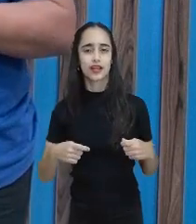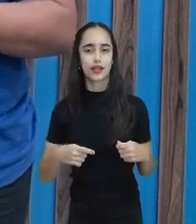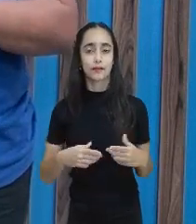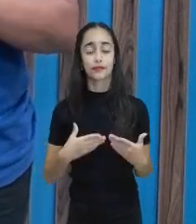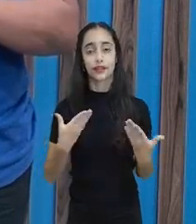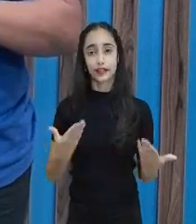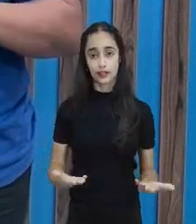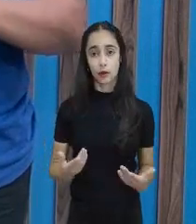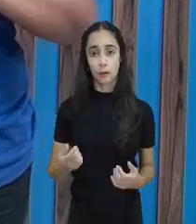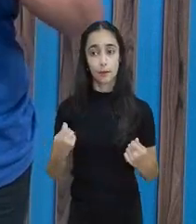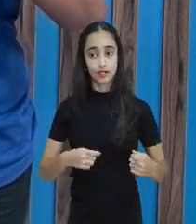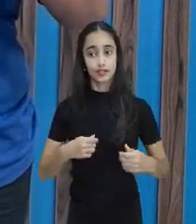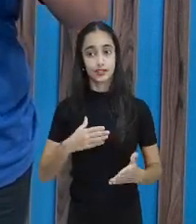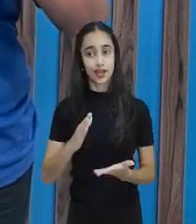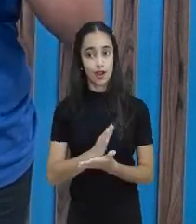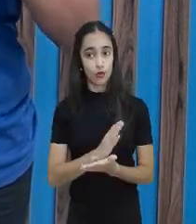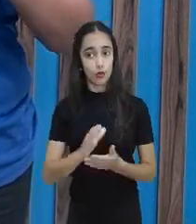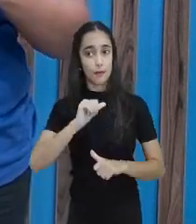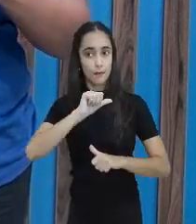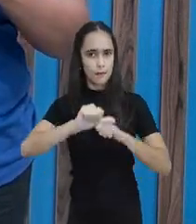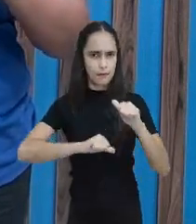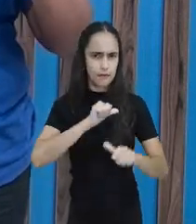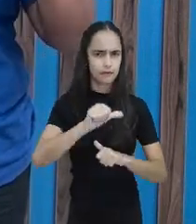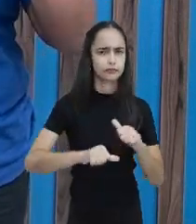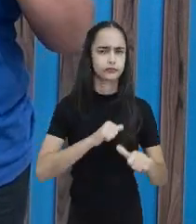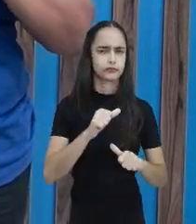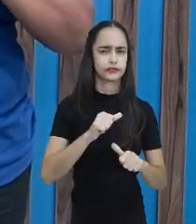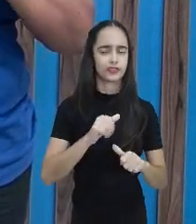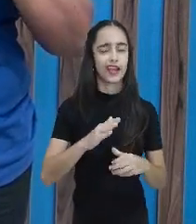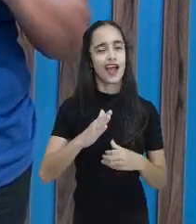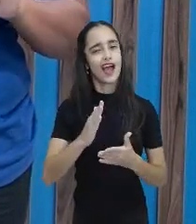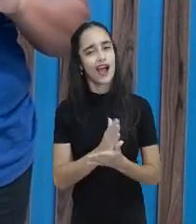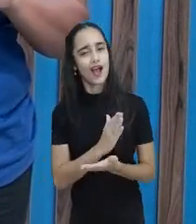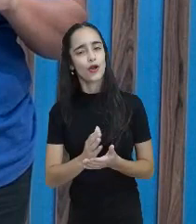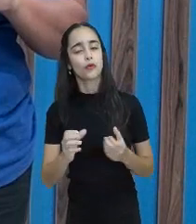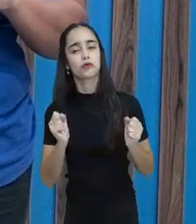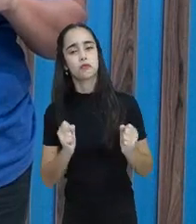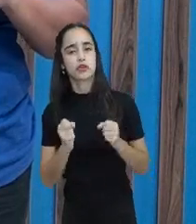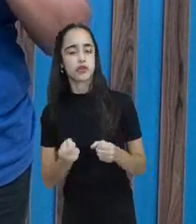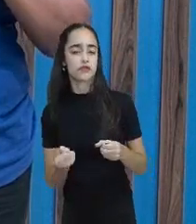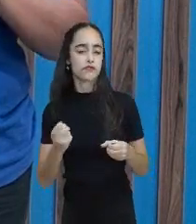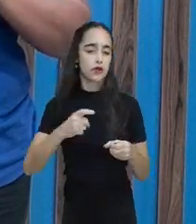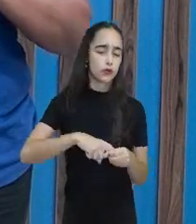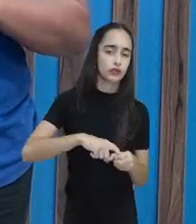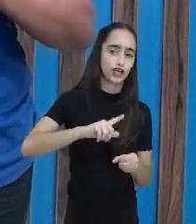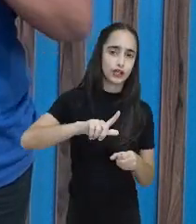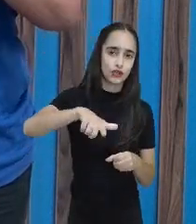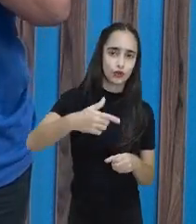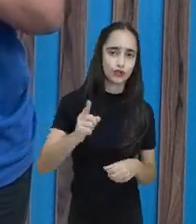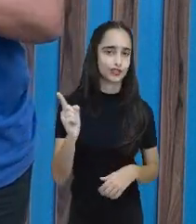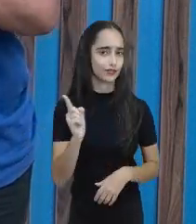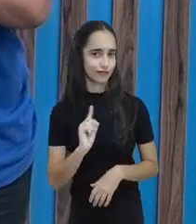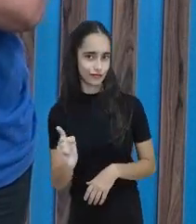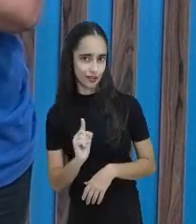transformações. Algumas são reversíveis e outras não são reversíveis. Então, são